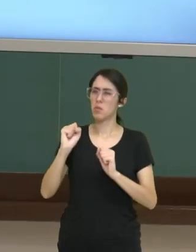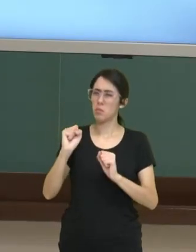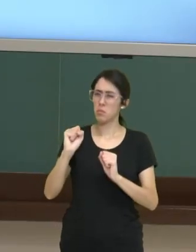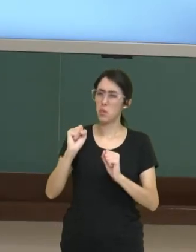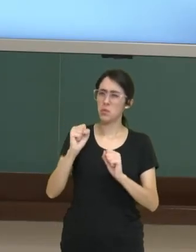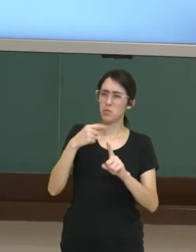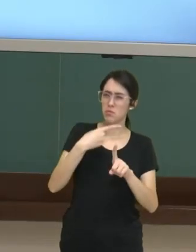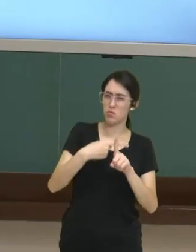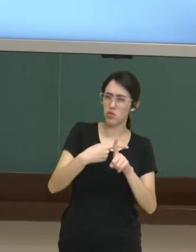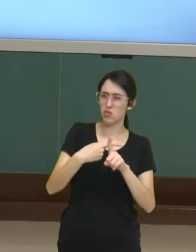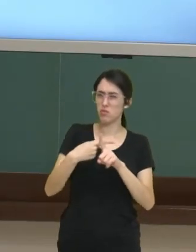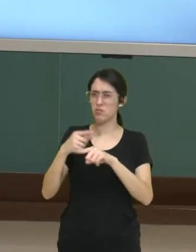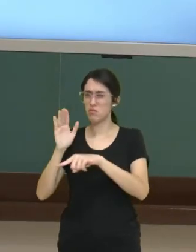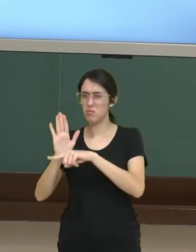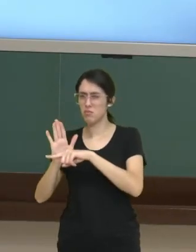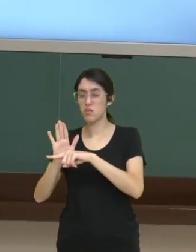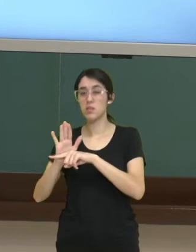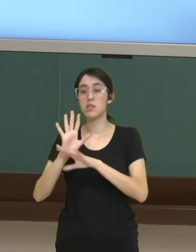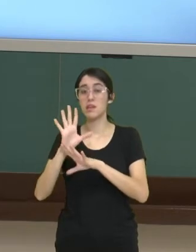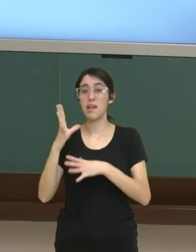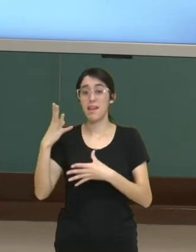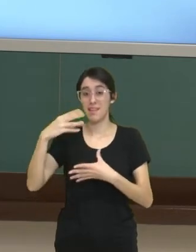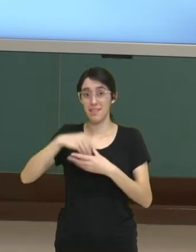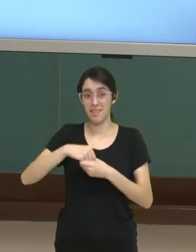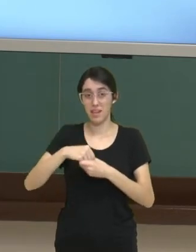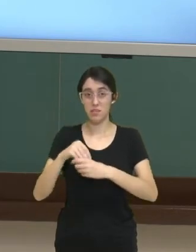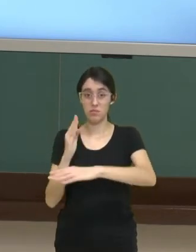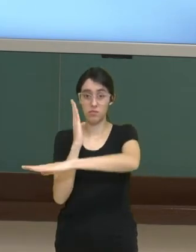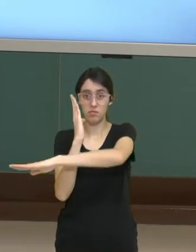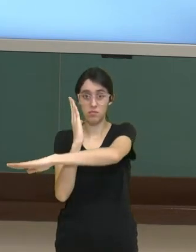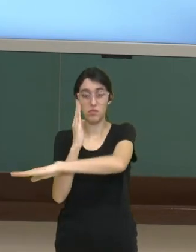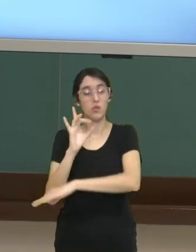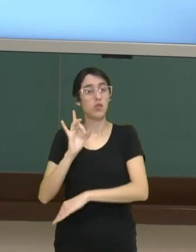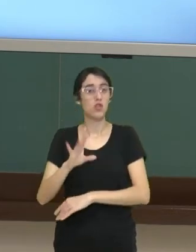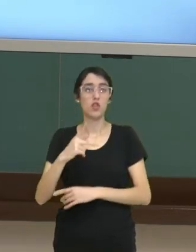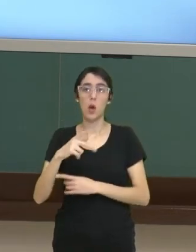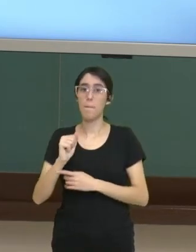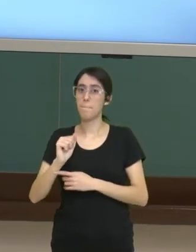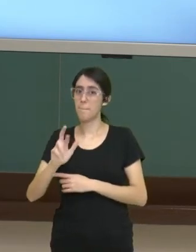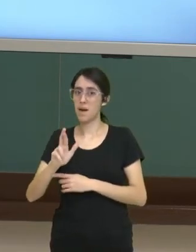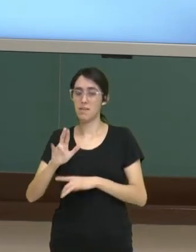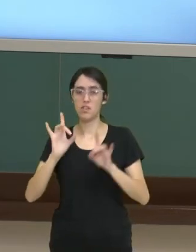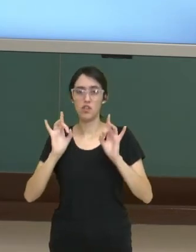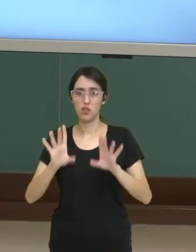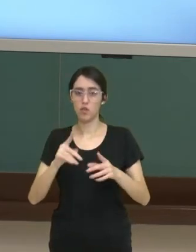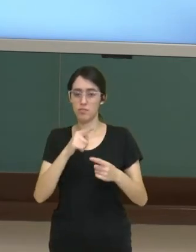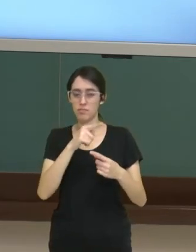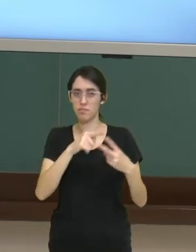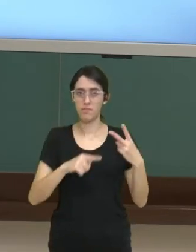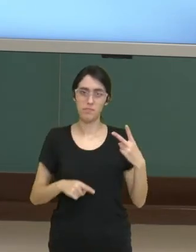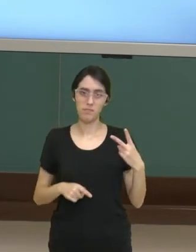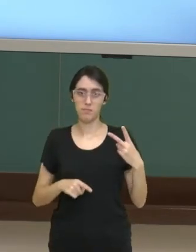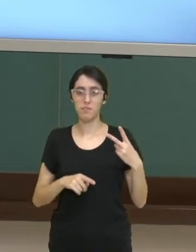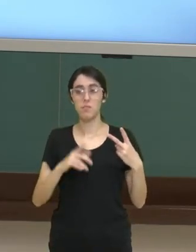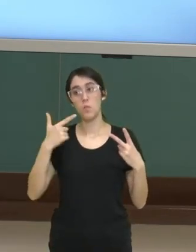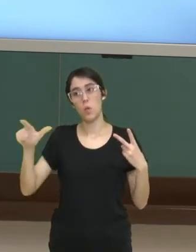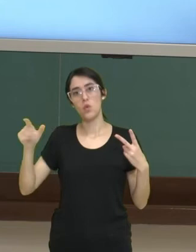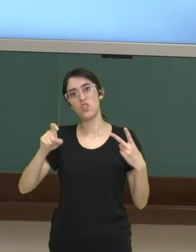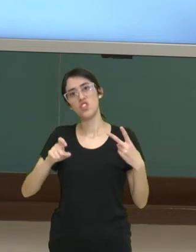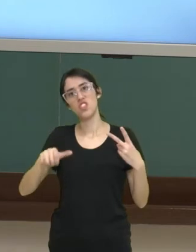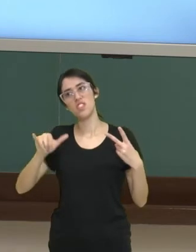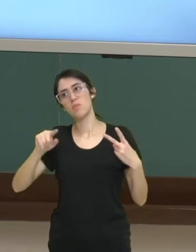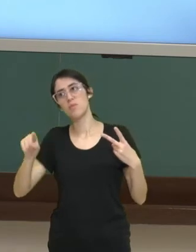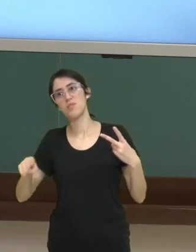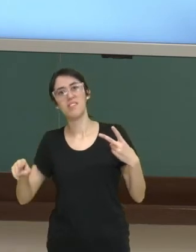Dentro do plano cartesiano é só par. Se fosse um terno, seria x, y e z, só que daí a gente não estaria falando mais